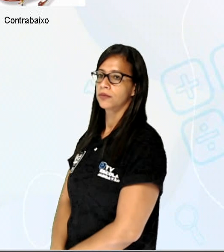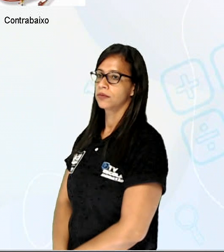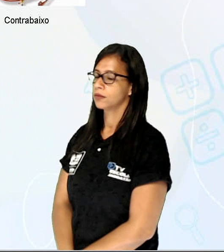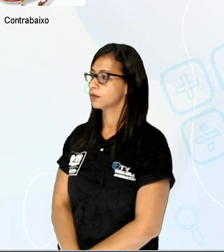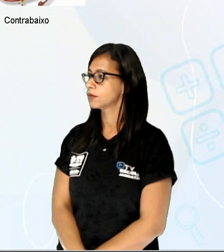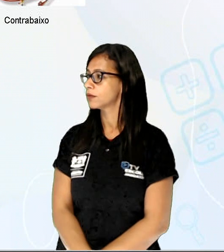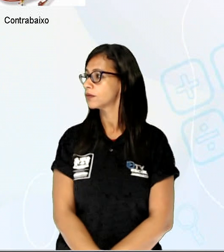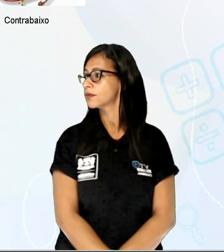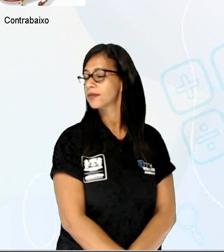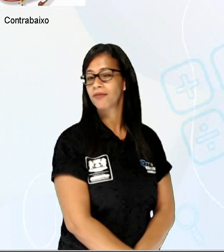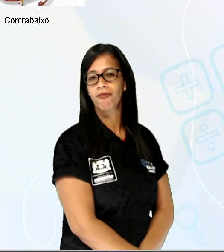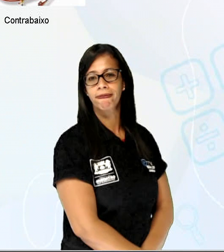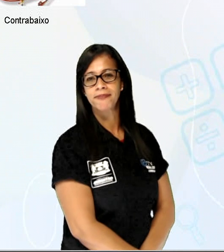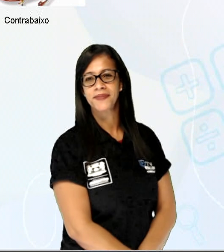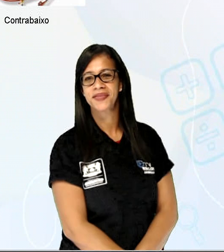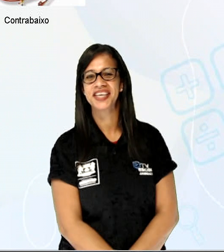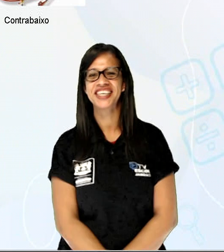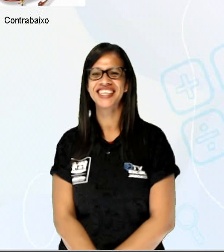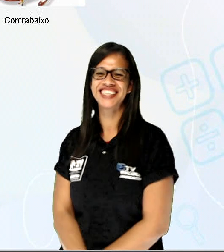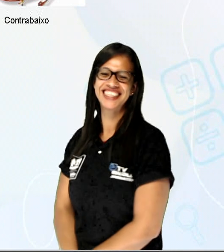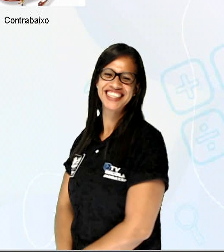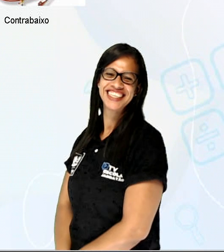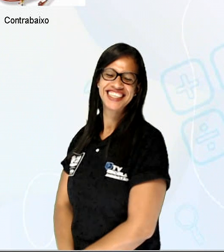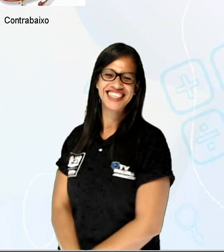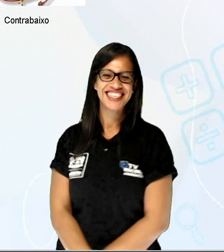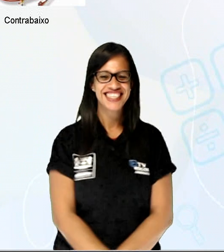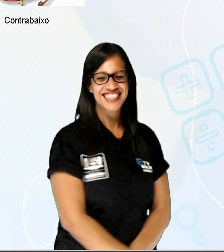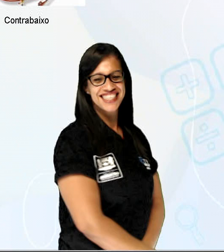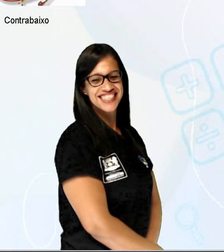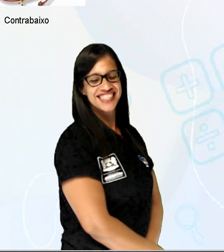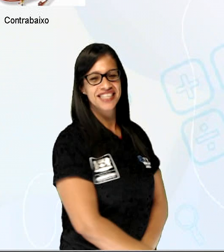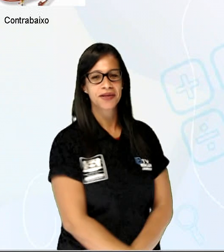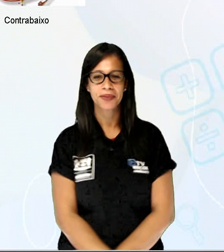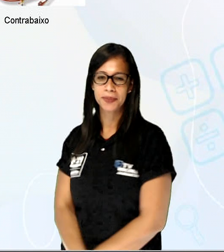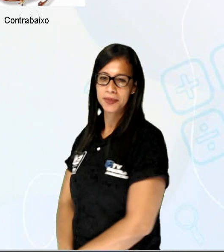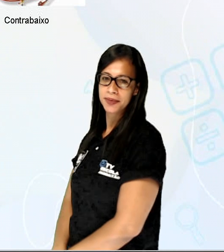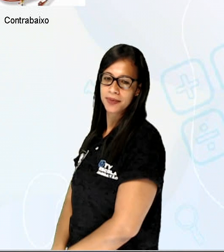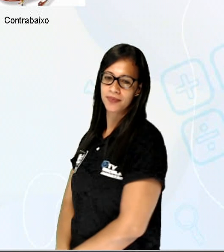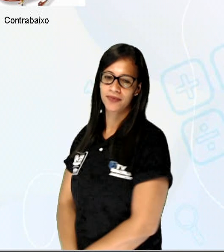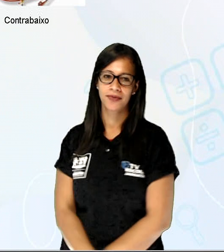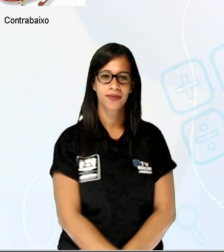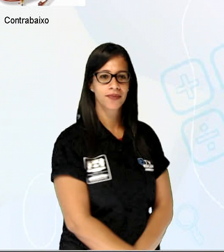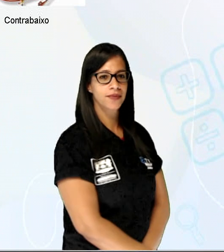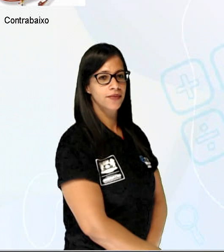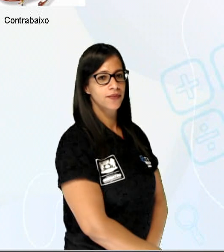Sair do lugar não, né? Estou aqui pregado. Tá baixinho, né?